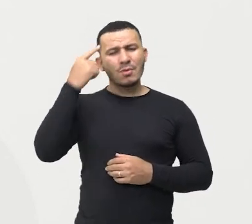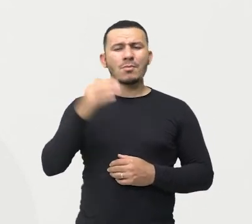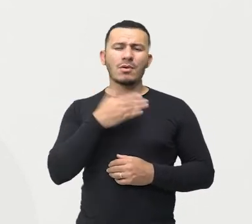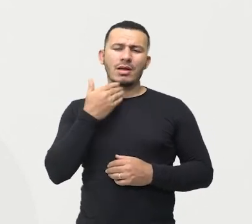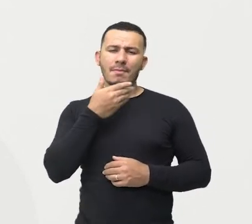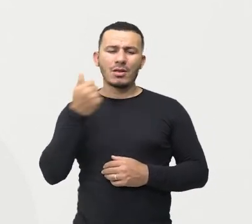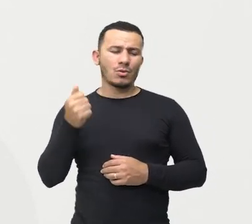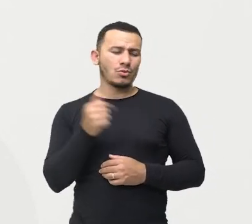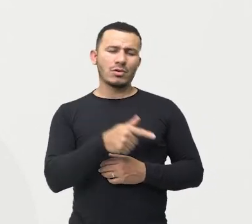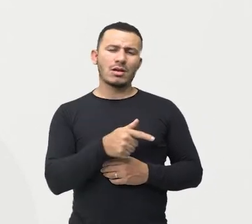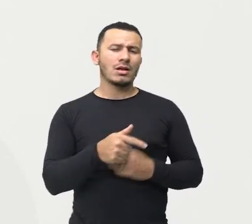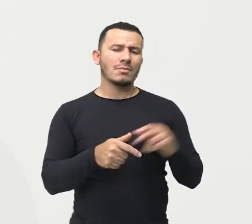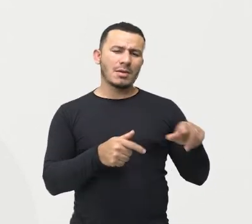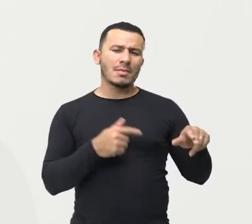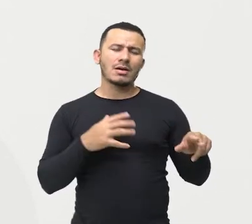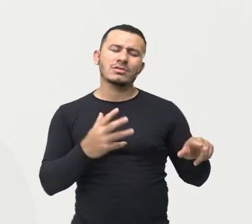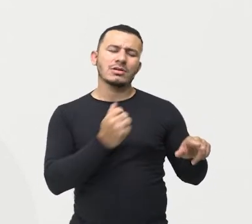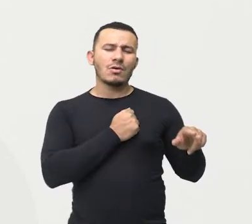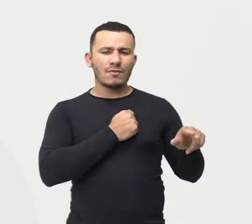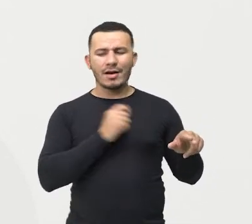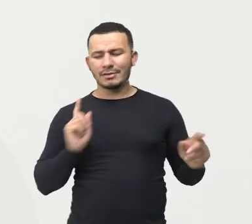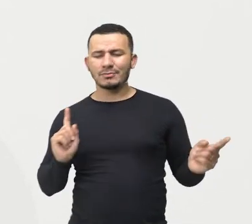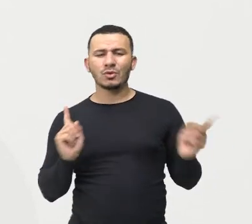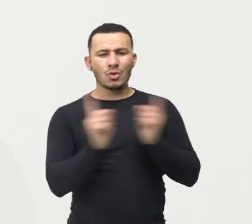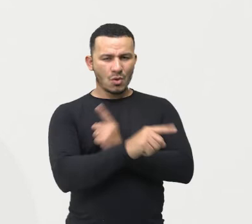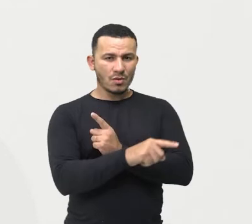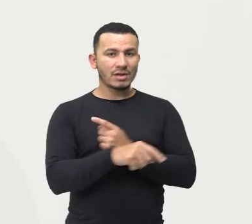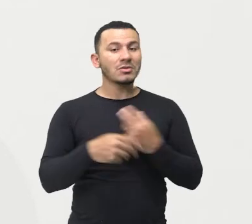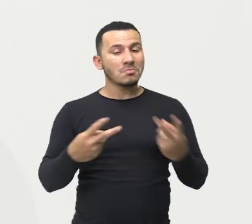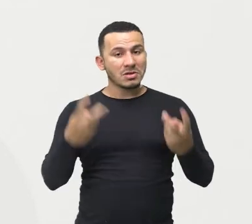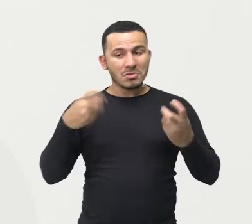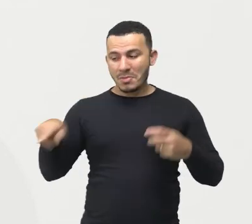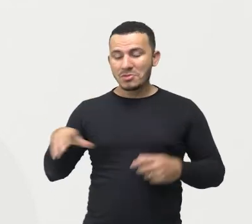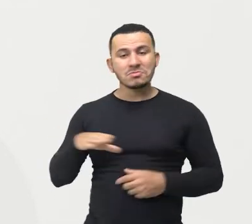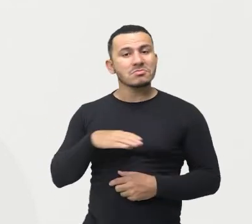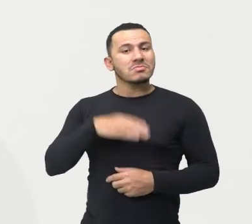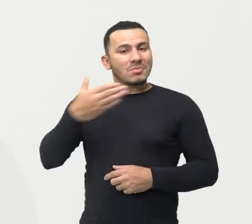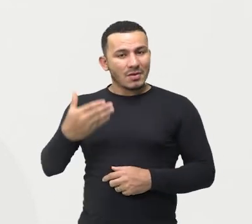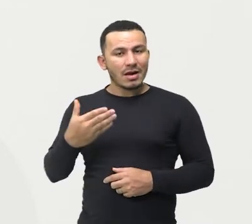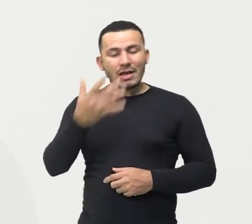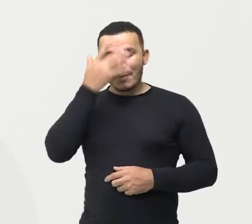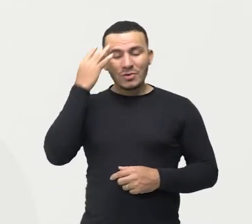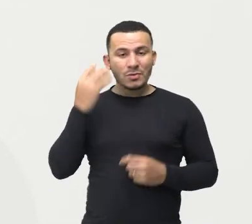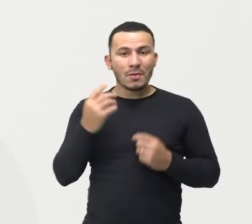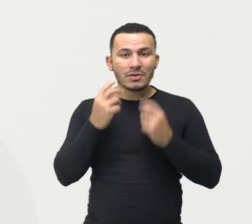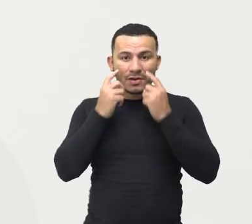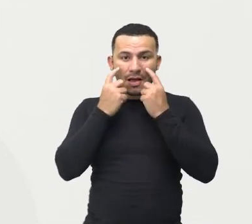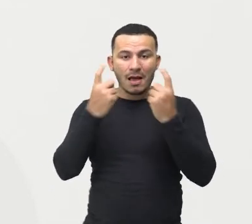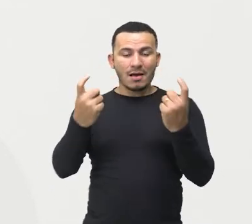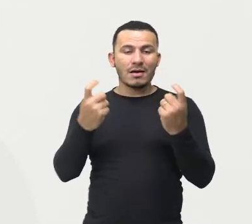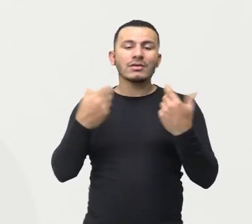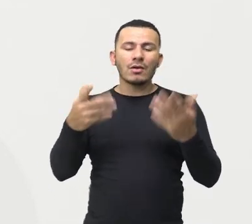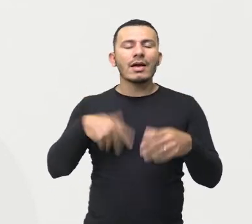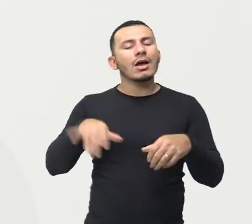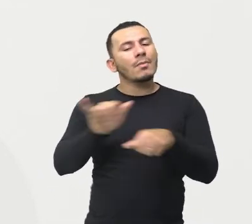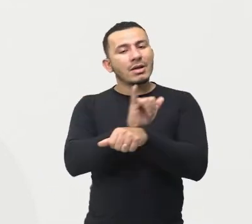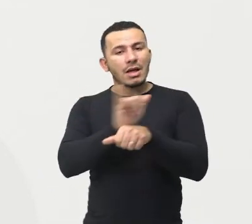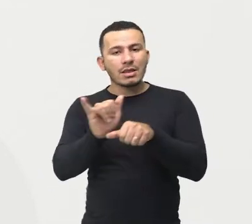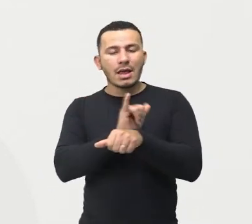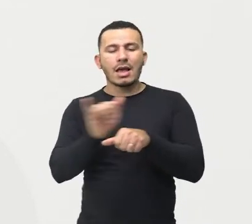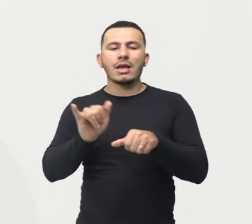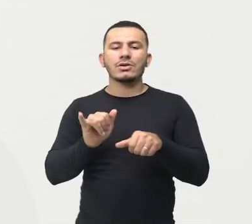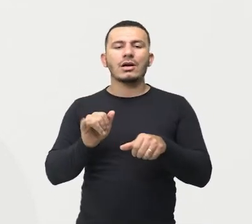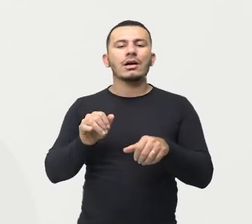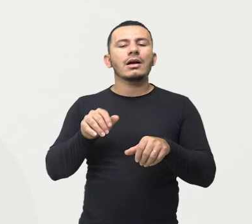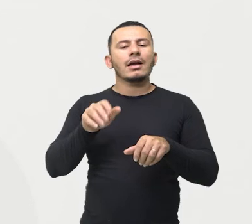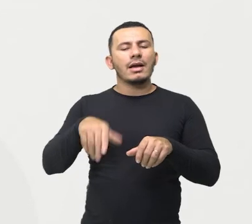Então perceba que a notícia joga também com as emoções. Então tudo que a gente tem aqui nessa notícia é uma estratégia para